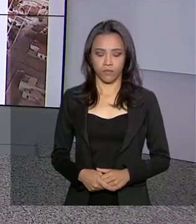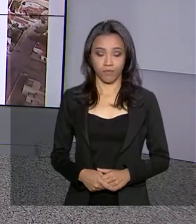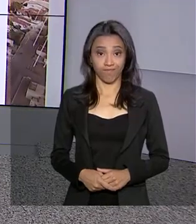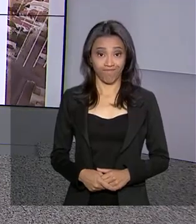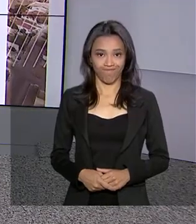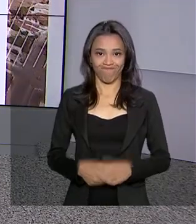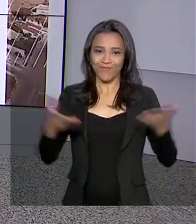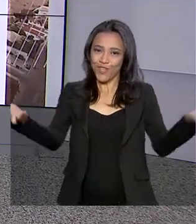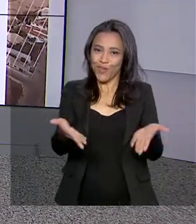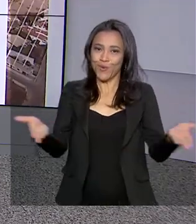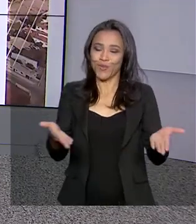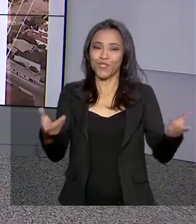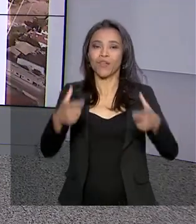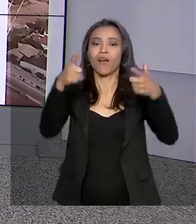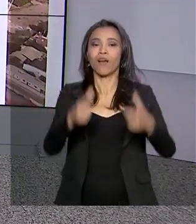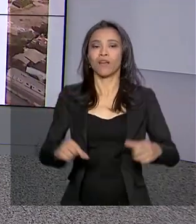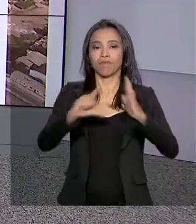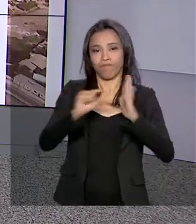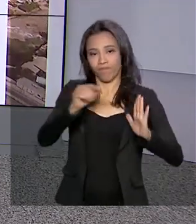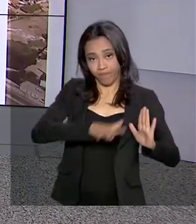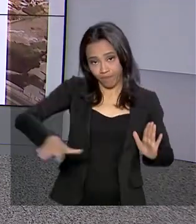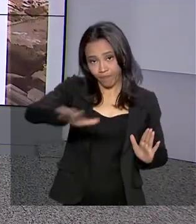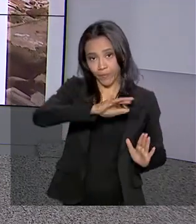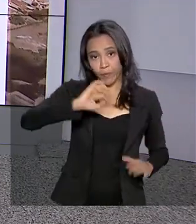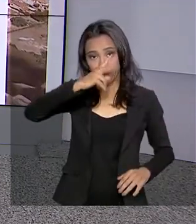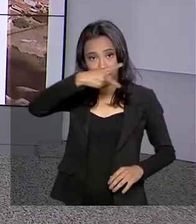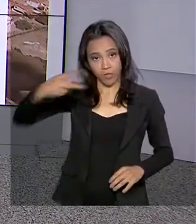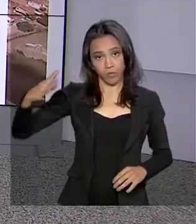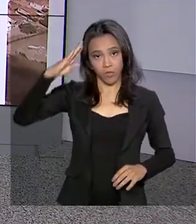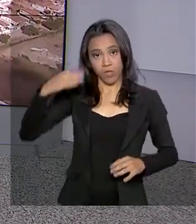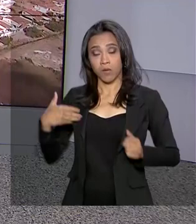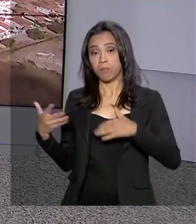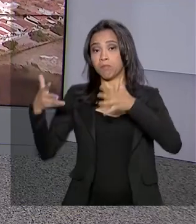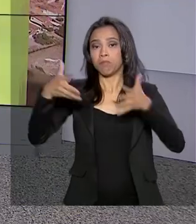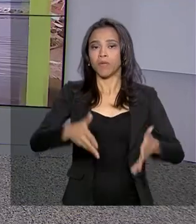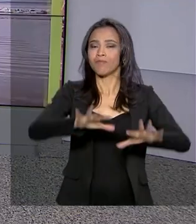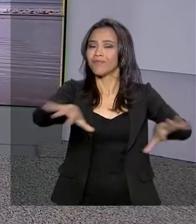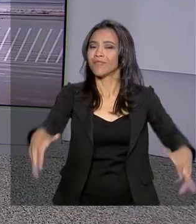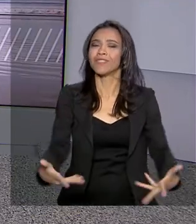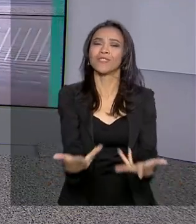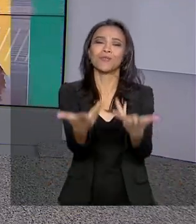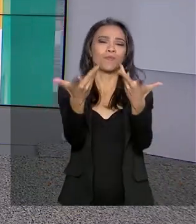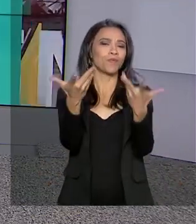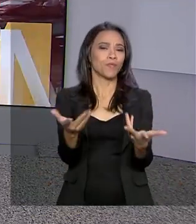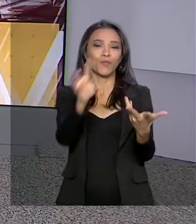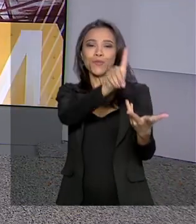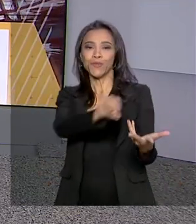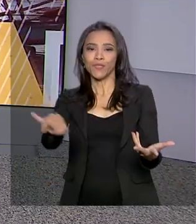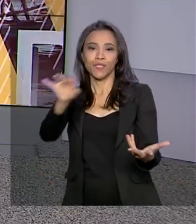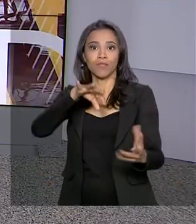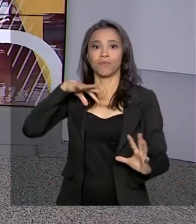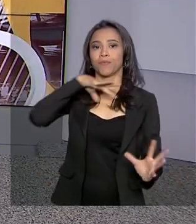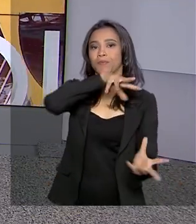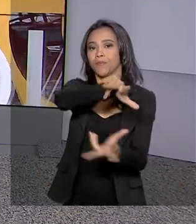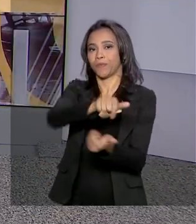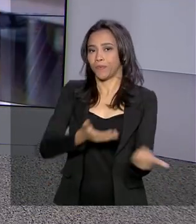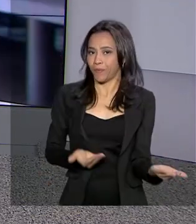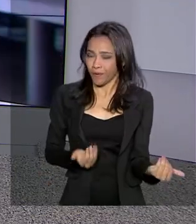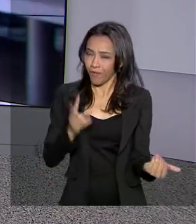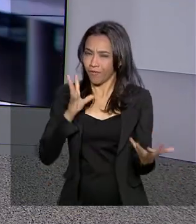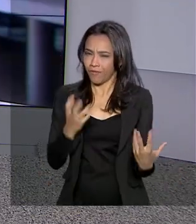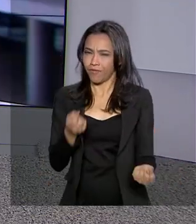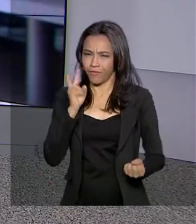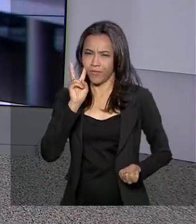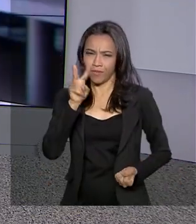E hoje no Palácio do Planalto, o presidente participa da cerimônia em comemoração ao Dia Internacional da Juventude. Vamos então até lá?